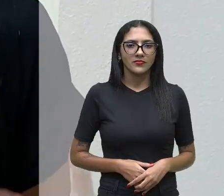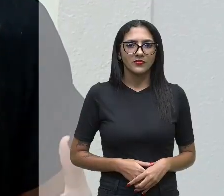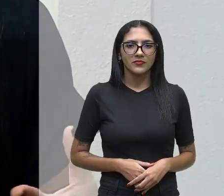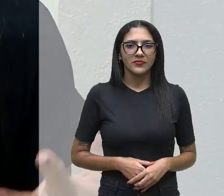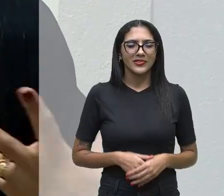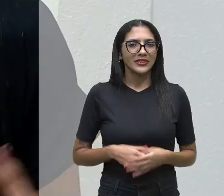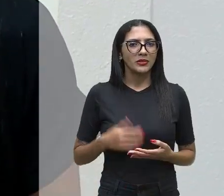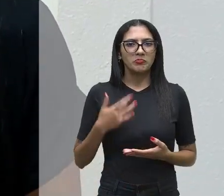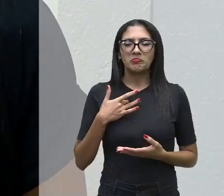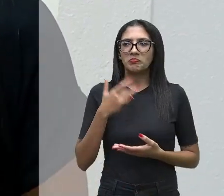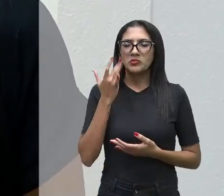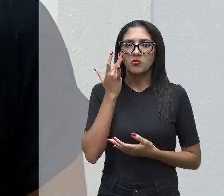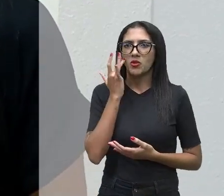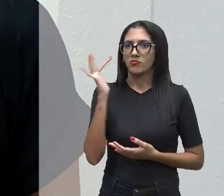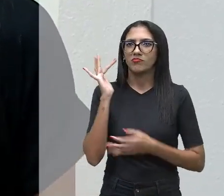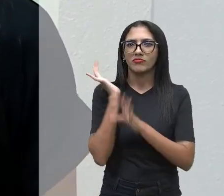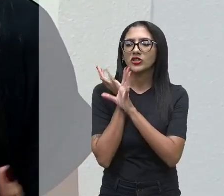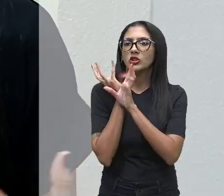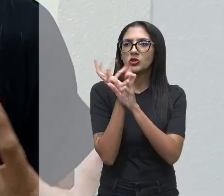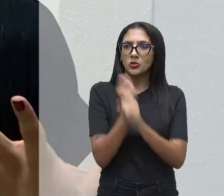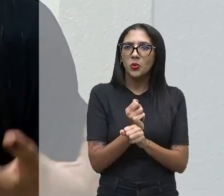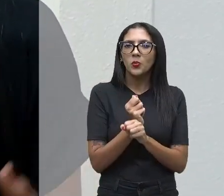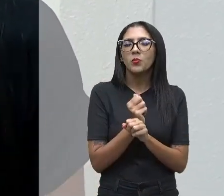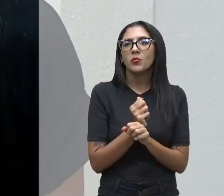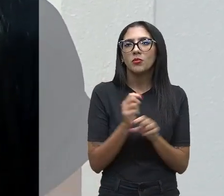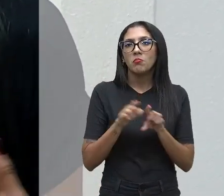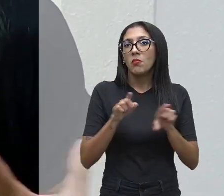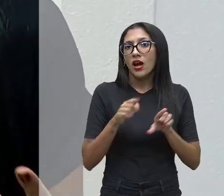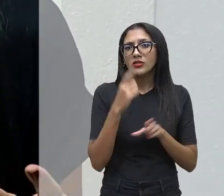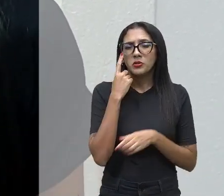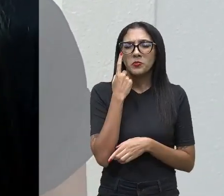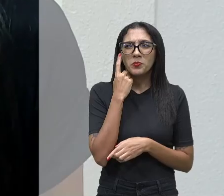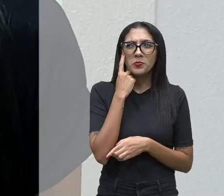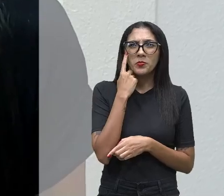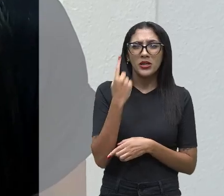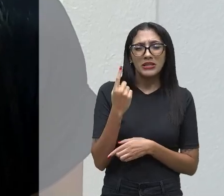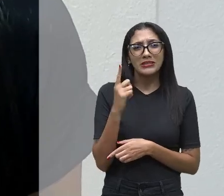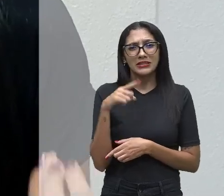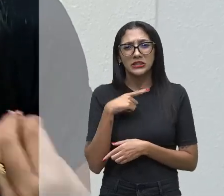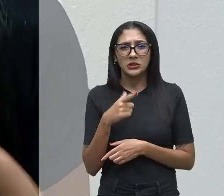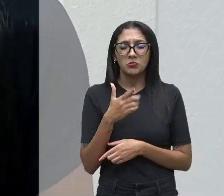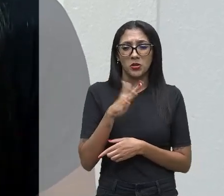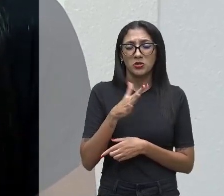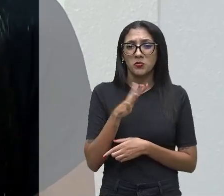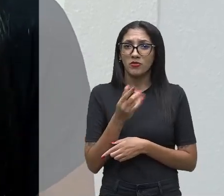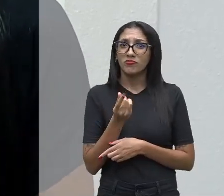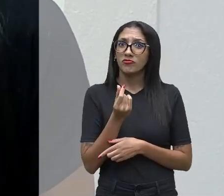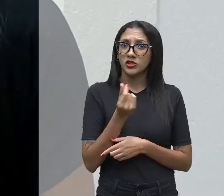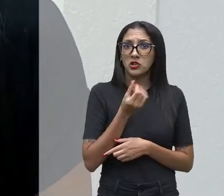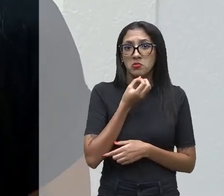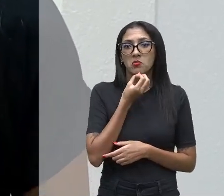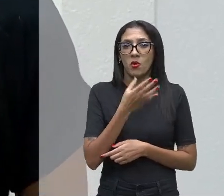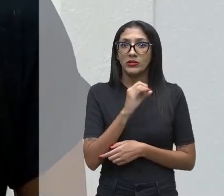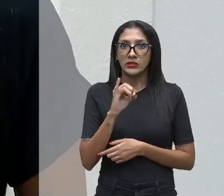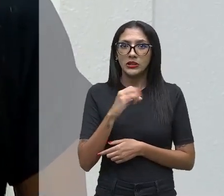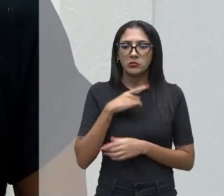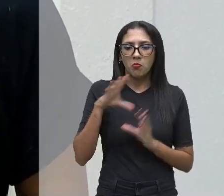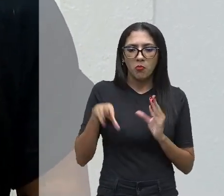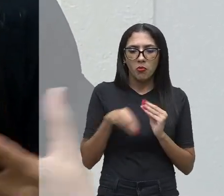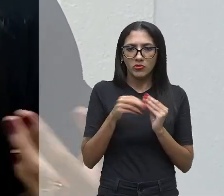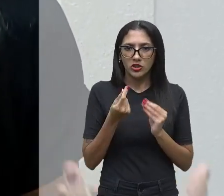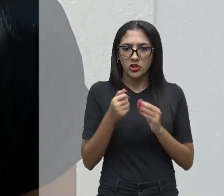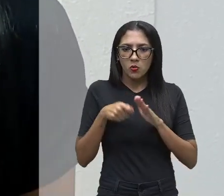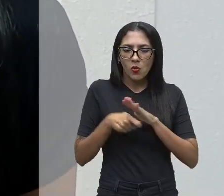Não sei a soma, né? Mas eu imagino que talvez seja um valor significativo, que se eu juntasse poderia me ajudar, né,